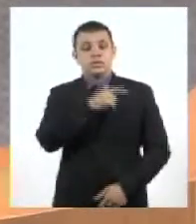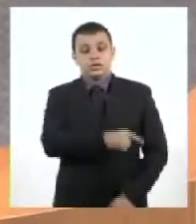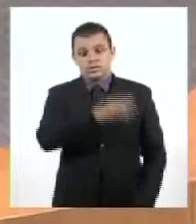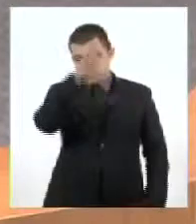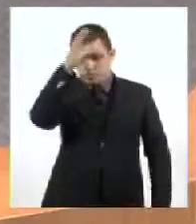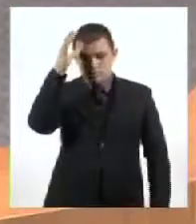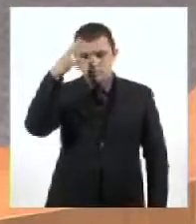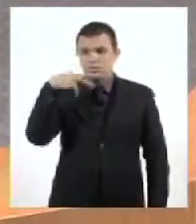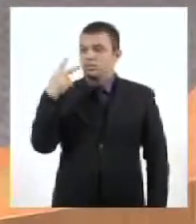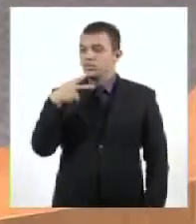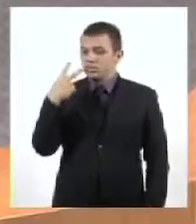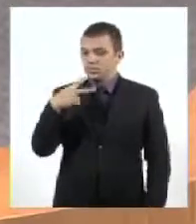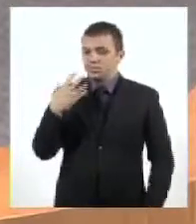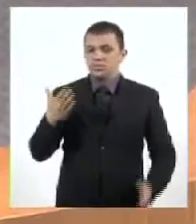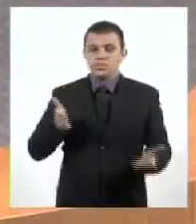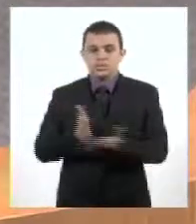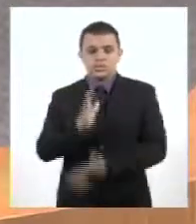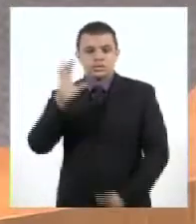Luís, a Lei